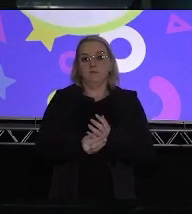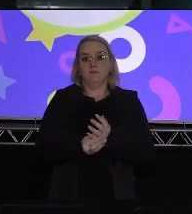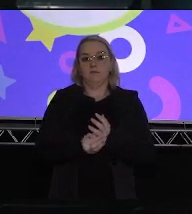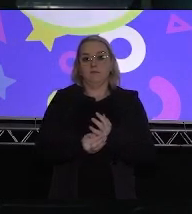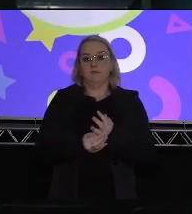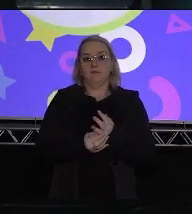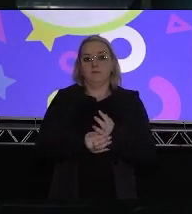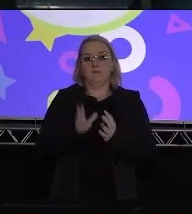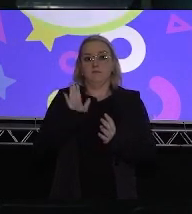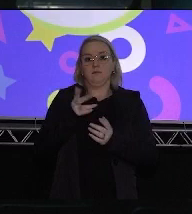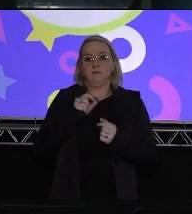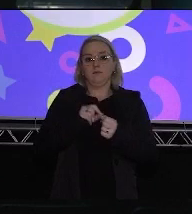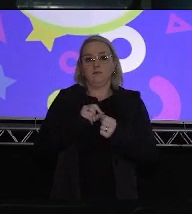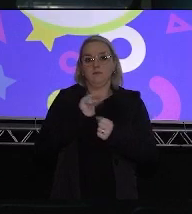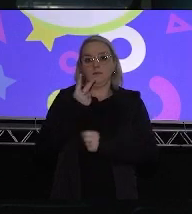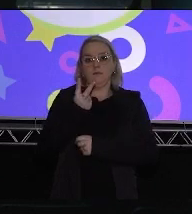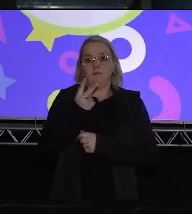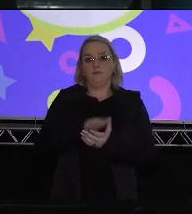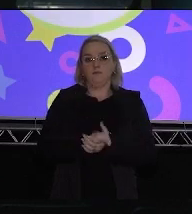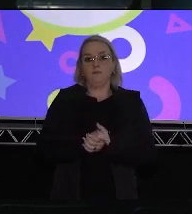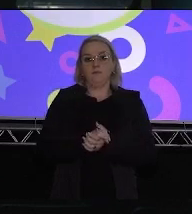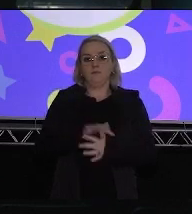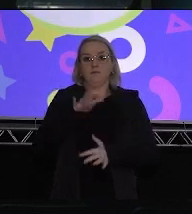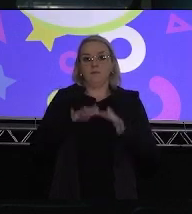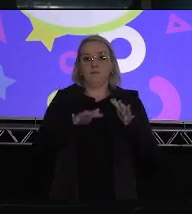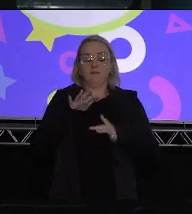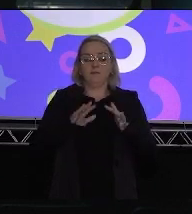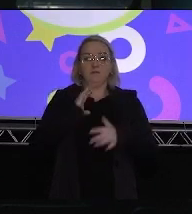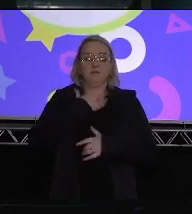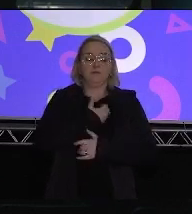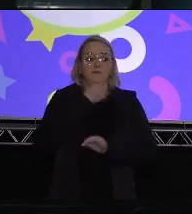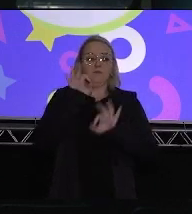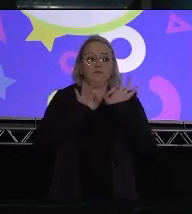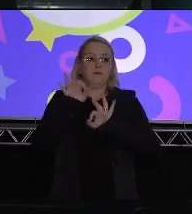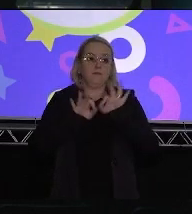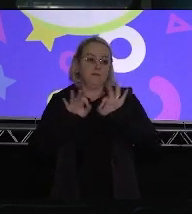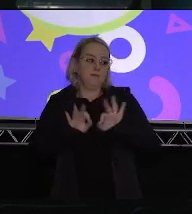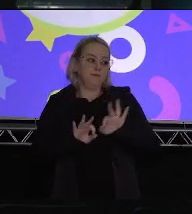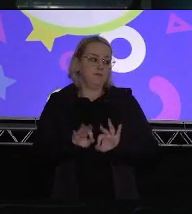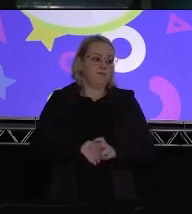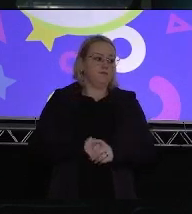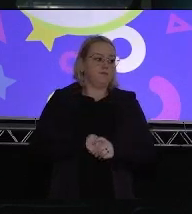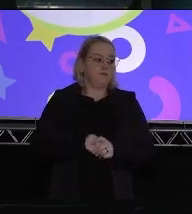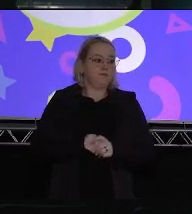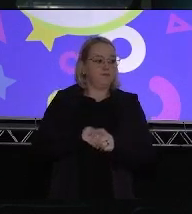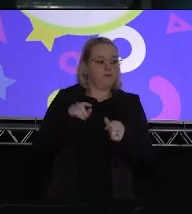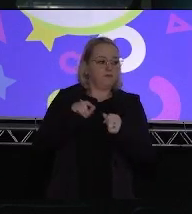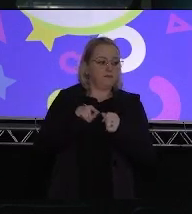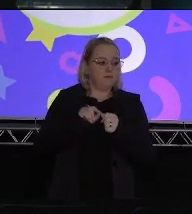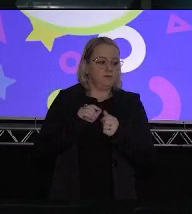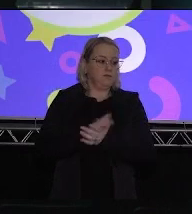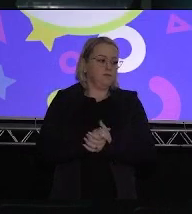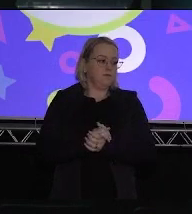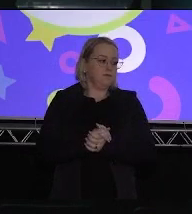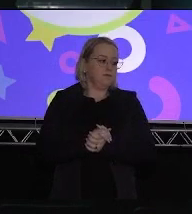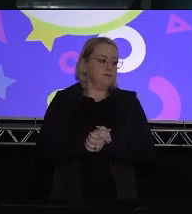E a fase 2? Será que a gente está preparado para receber essas pessoas lá dentro das unidades, Lucas?